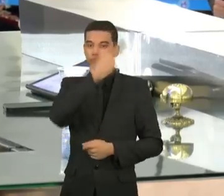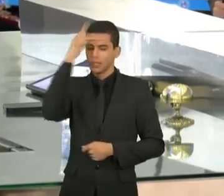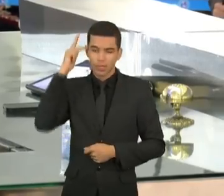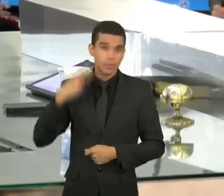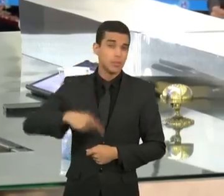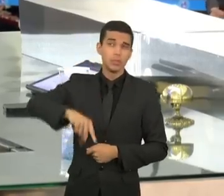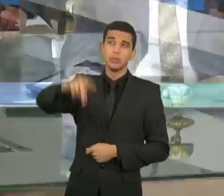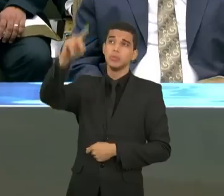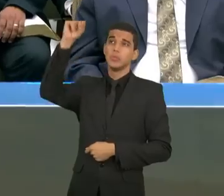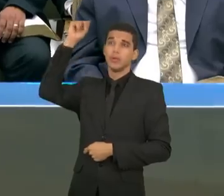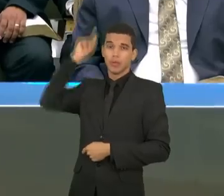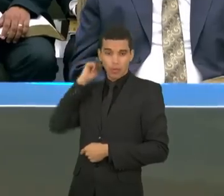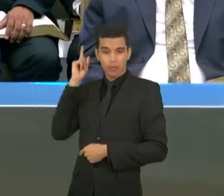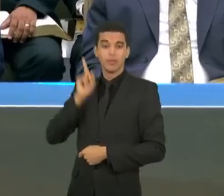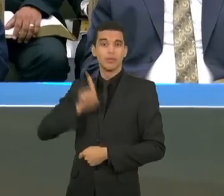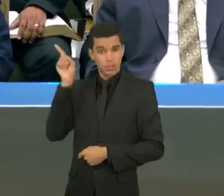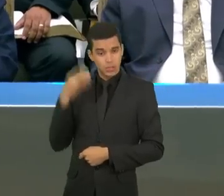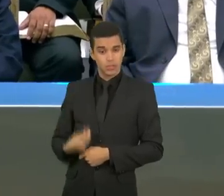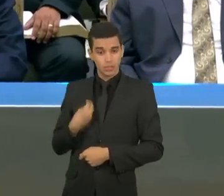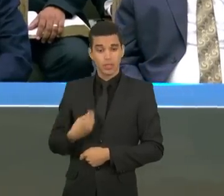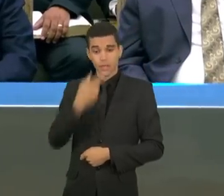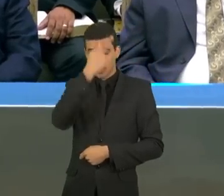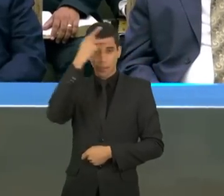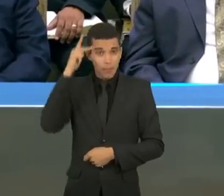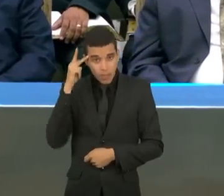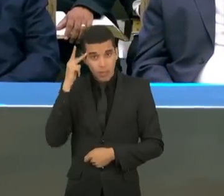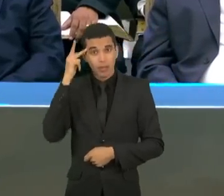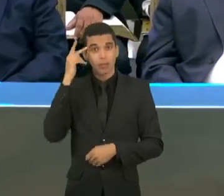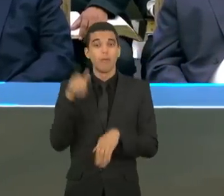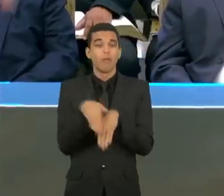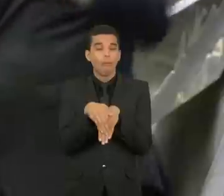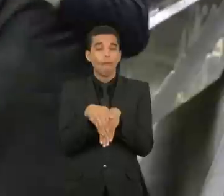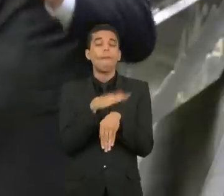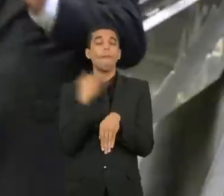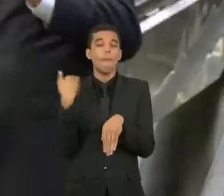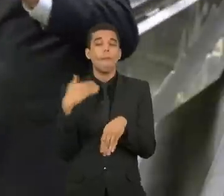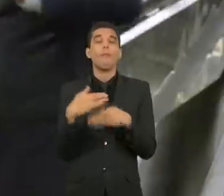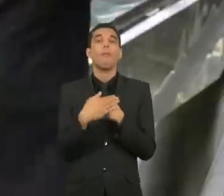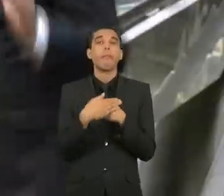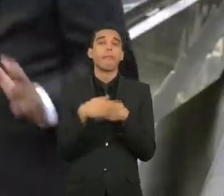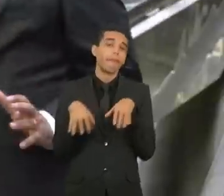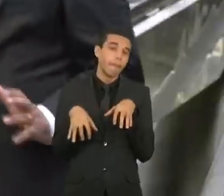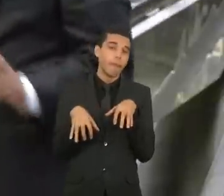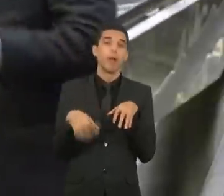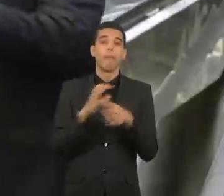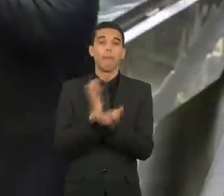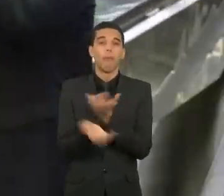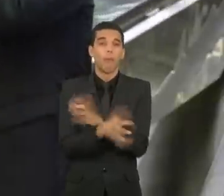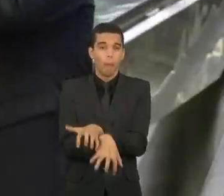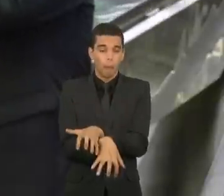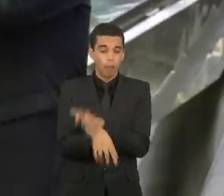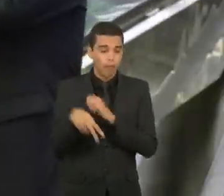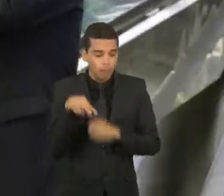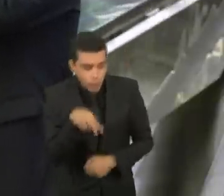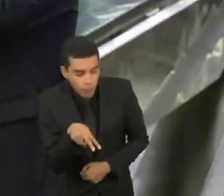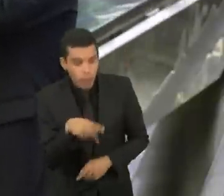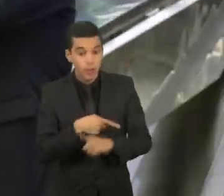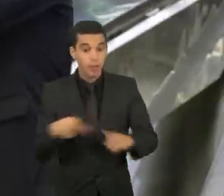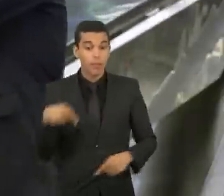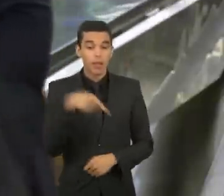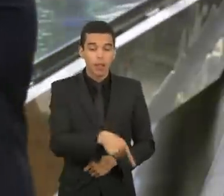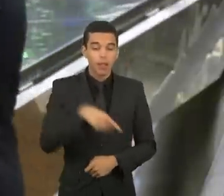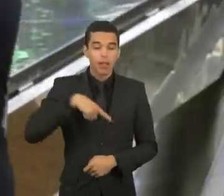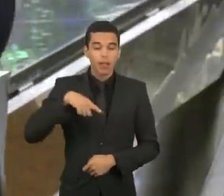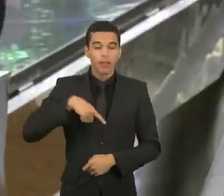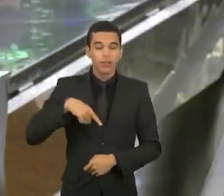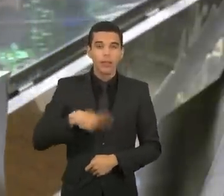está, enterrado o bichinho, todo feio, com o dedo de fora, todo troncho, só osso, mas ele está numa posição de